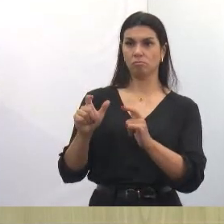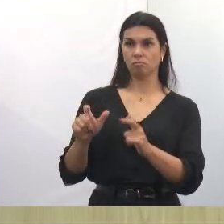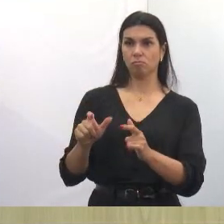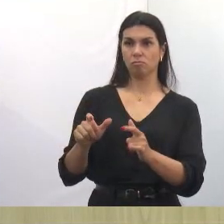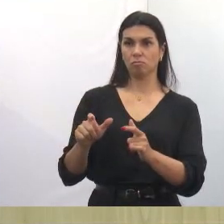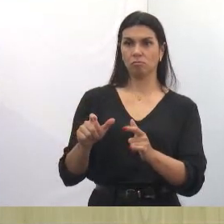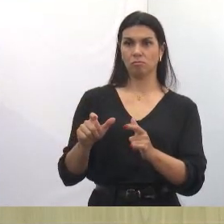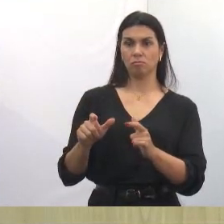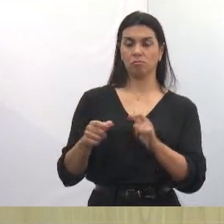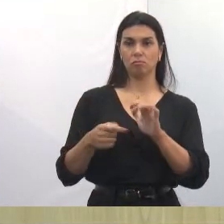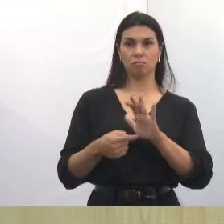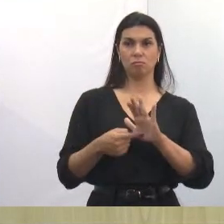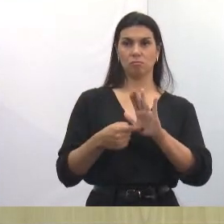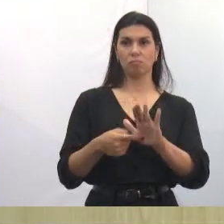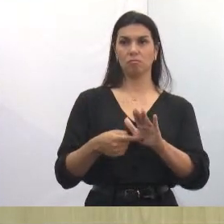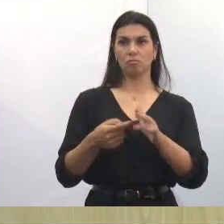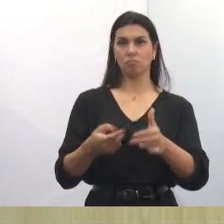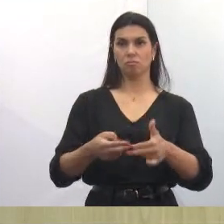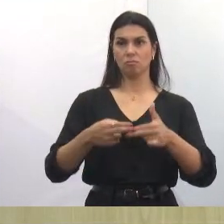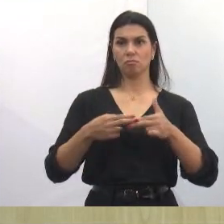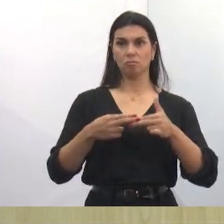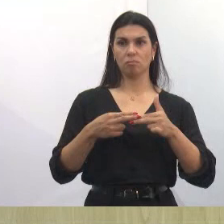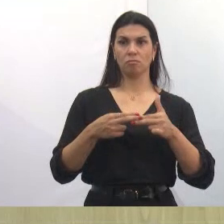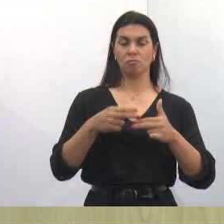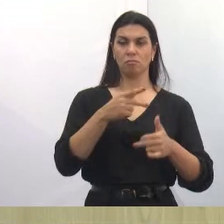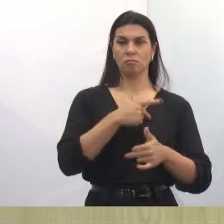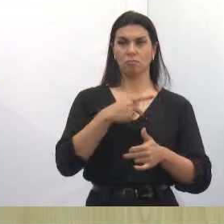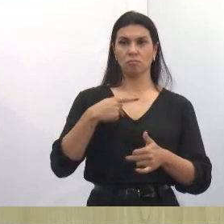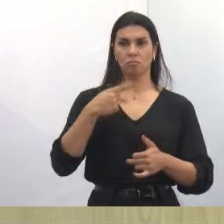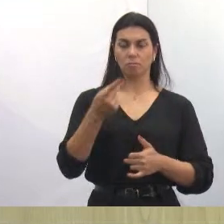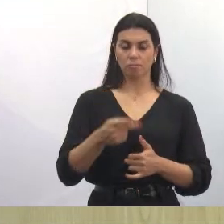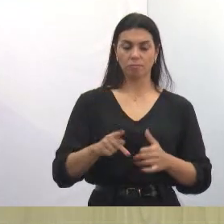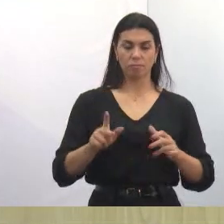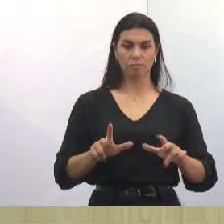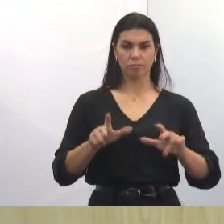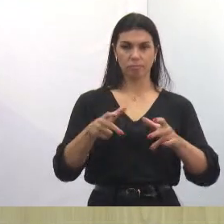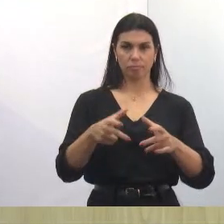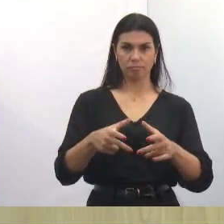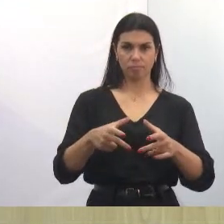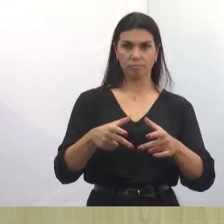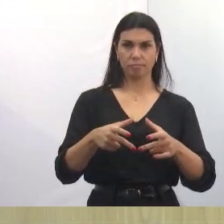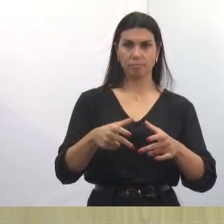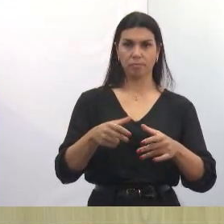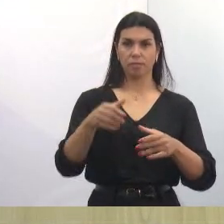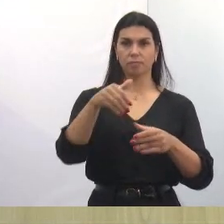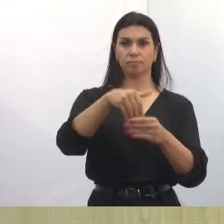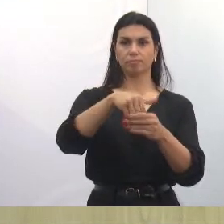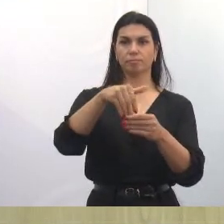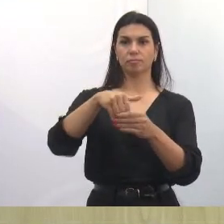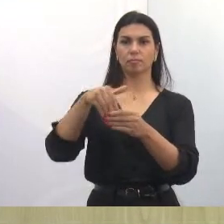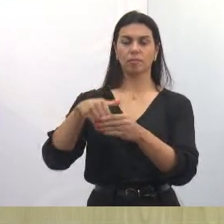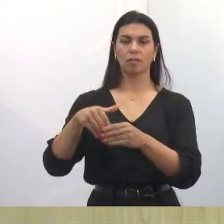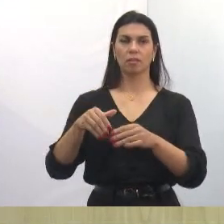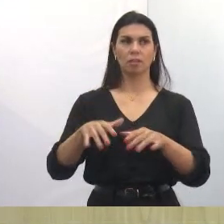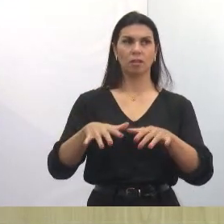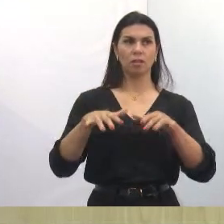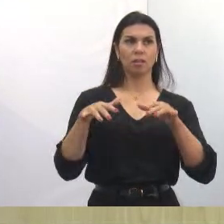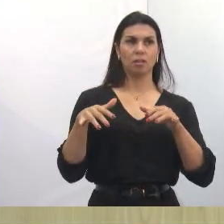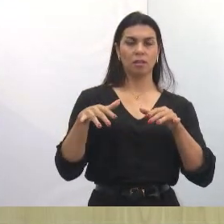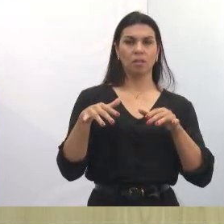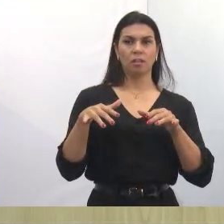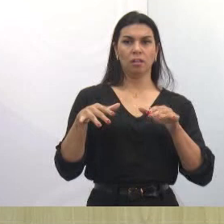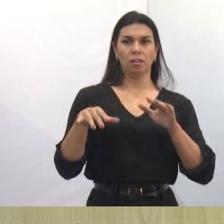explícitos, requeremos hoje, excelentíssimo senhor presidente dessa casa, ouvido e aprovado pela Igreja